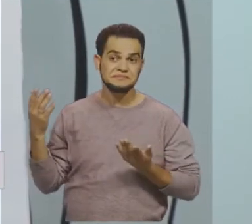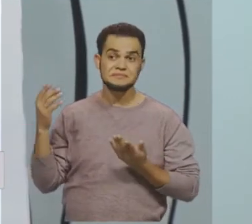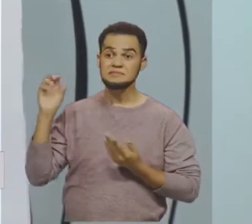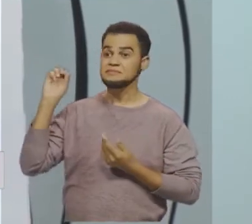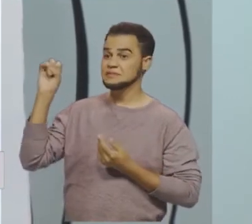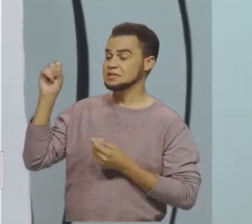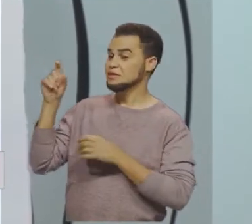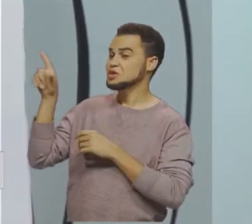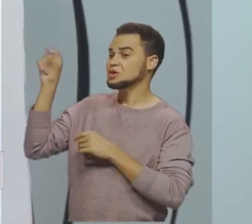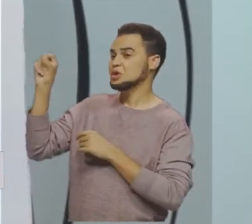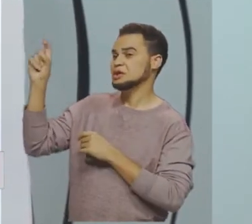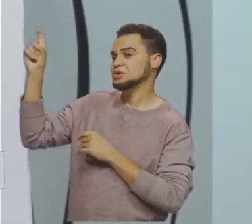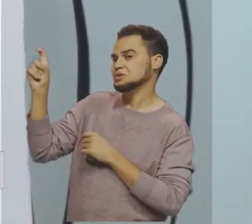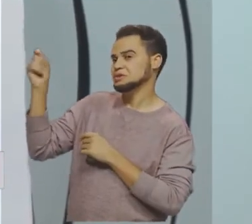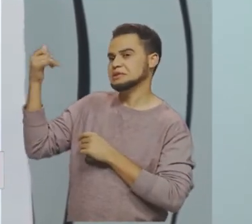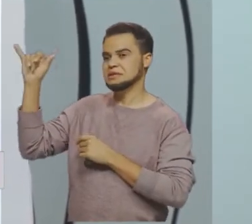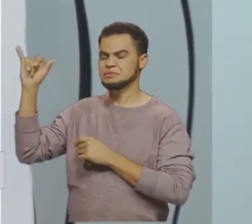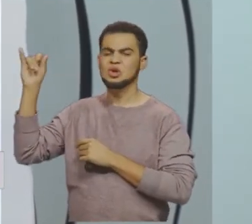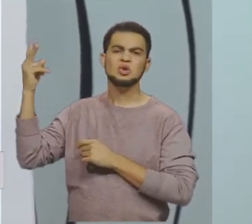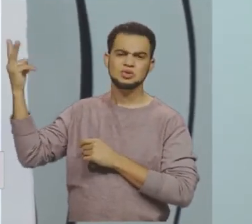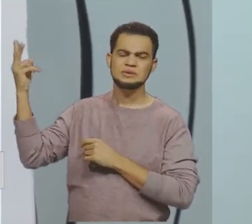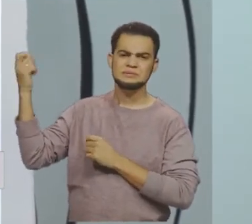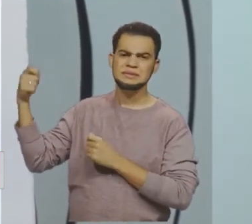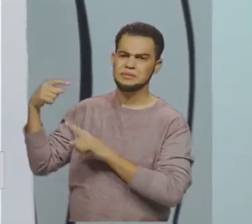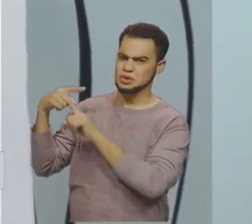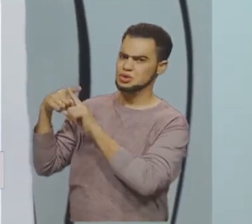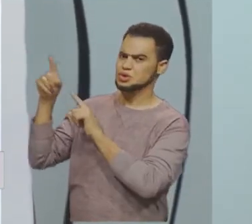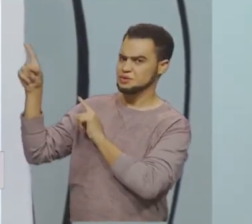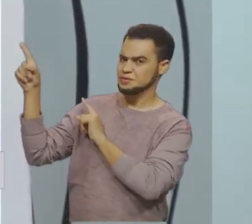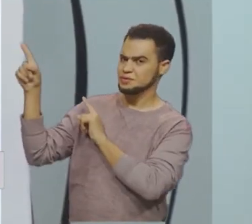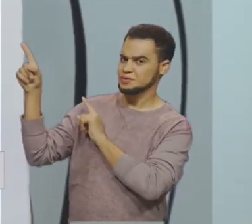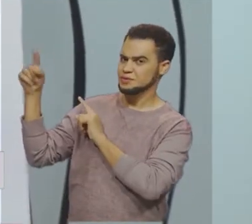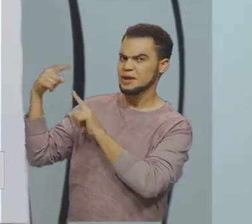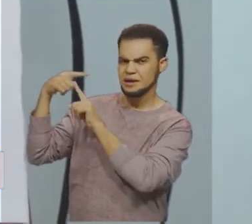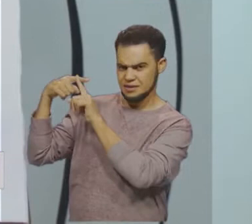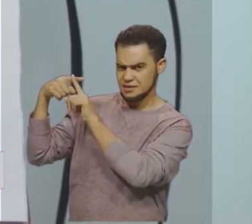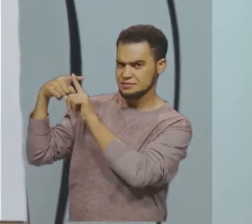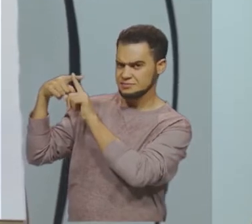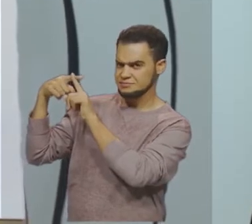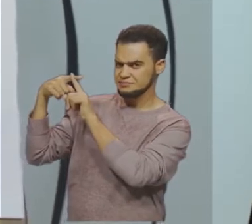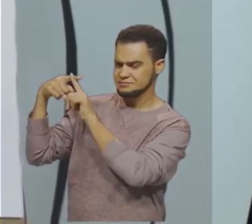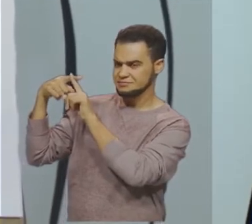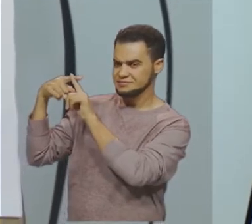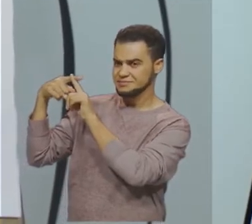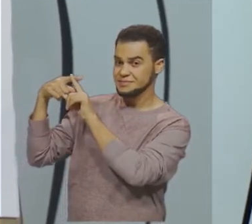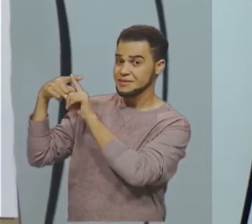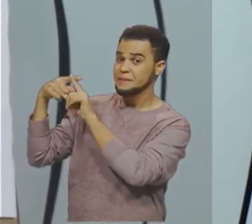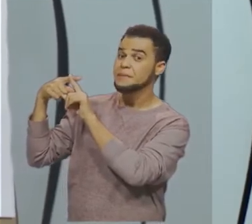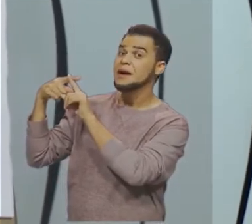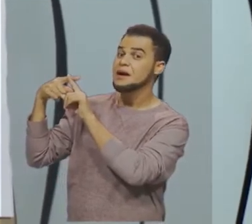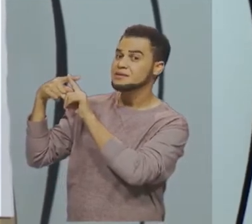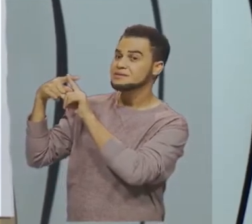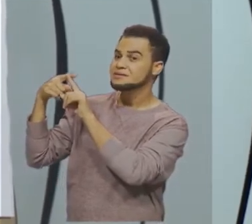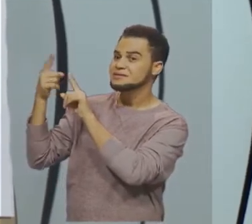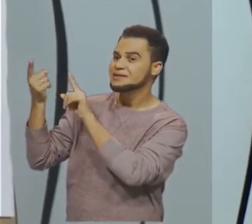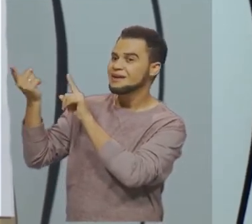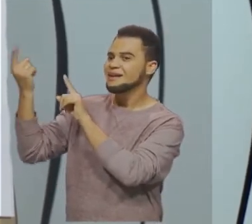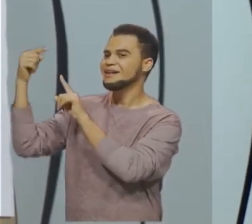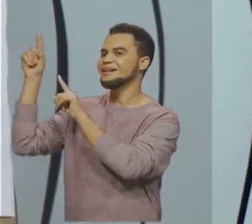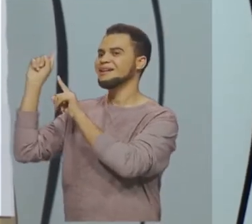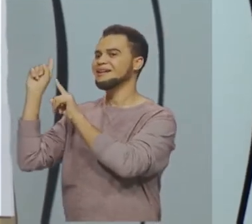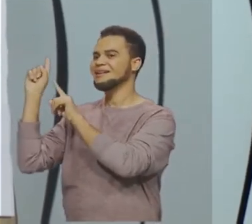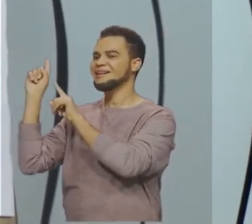y, os dois têm que estar positivos. Agora, aqui a gente tem o segundo